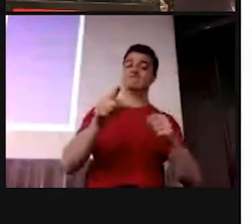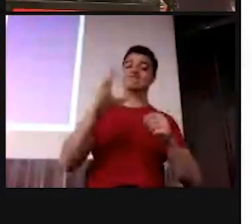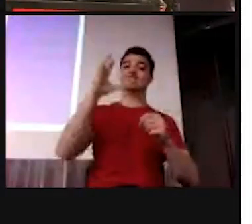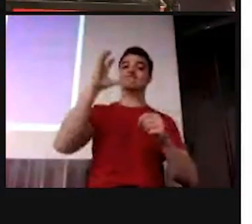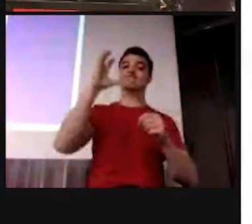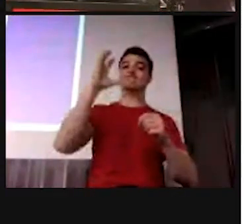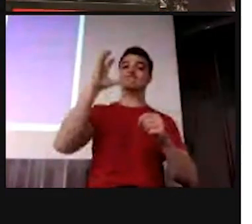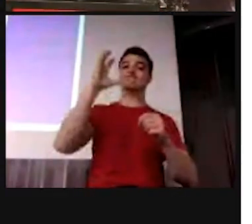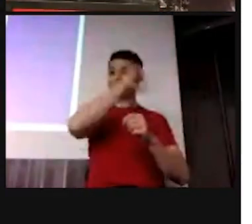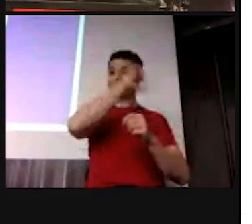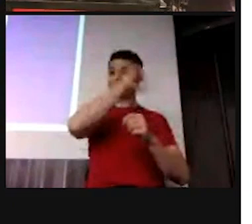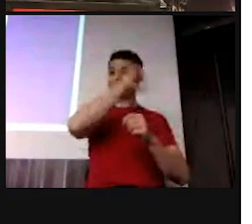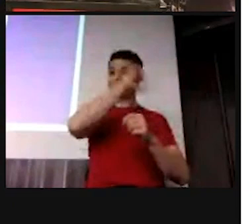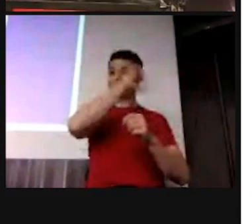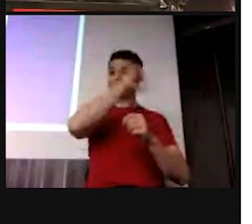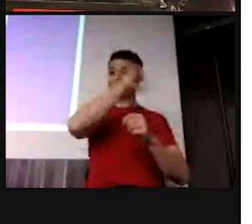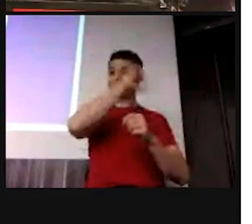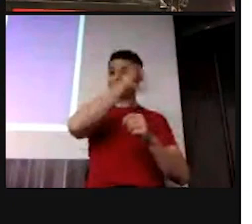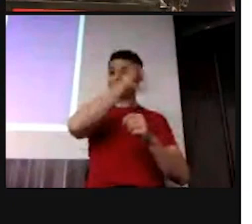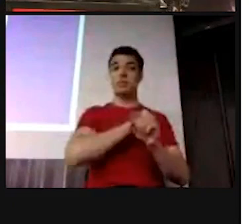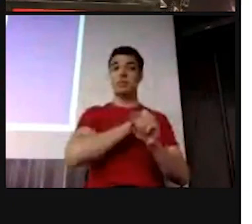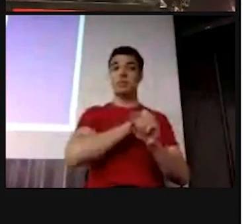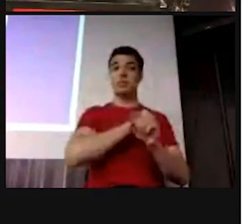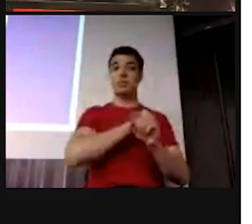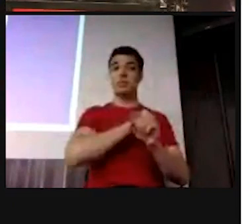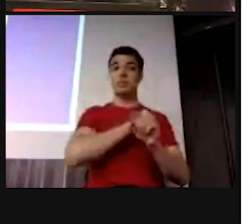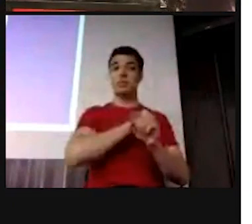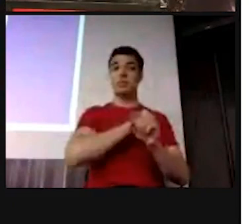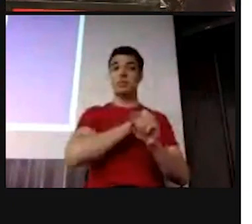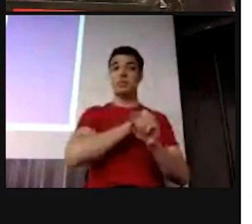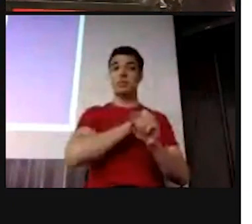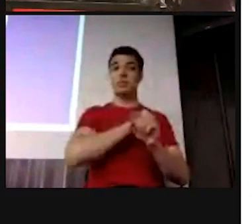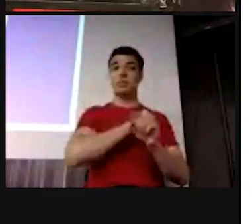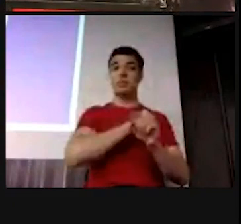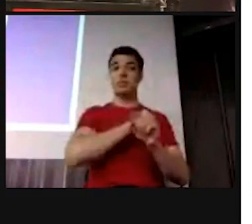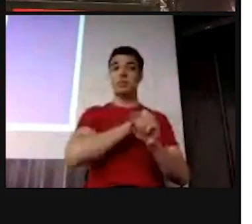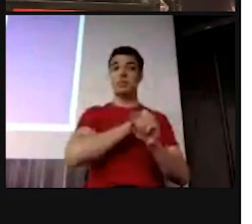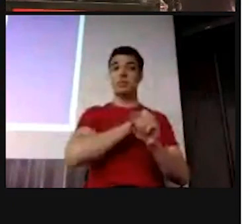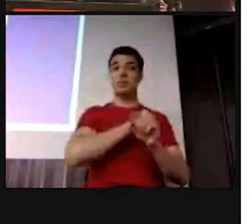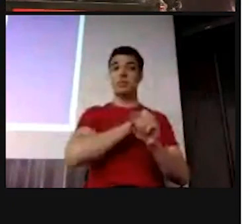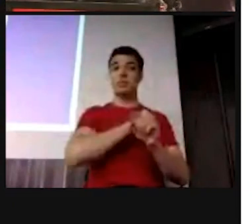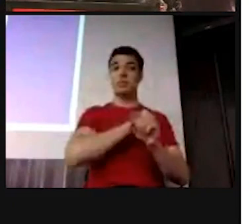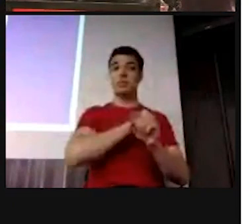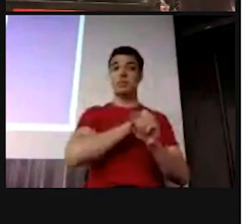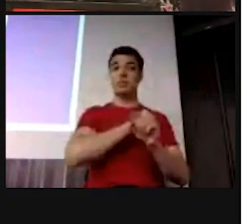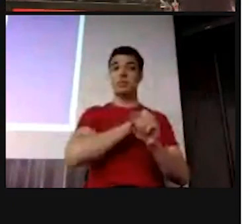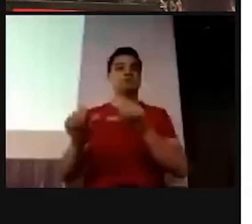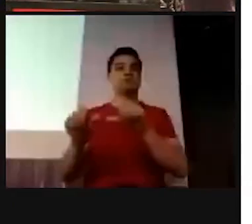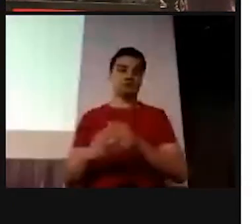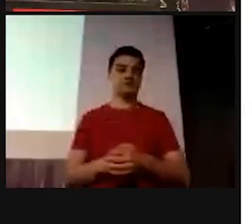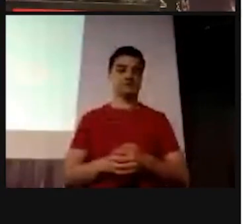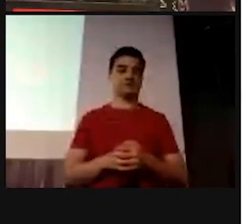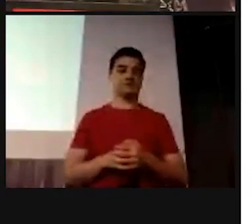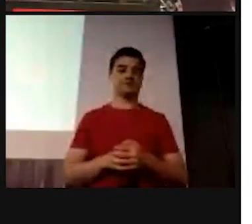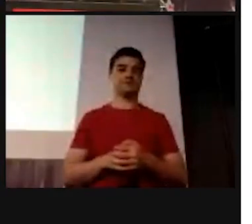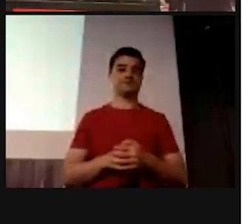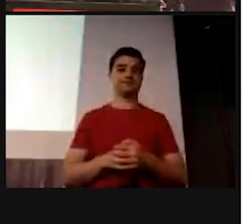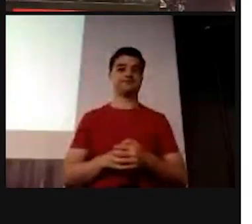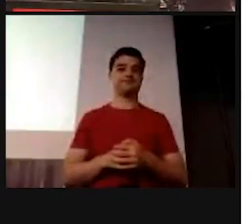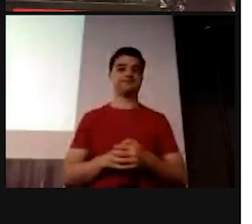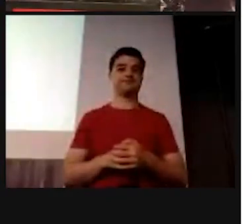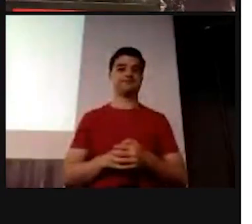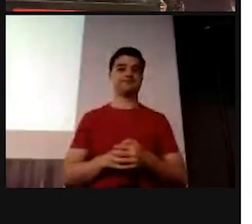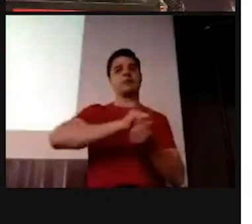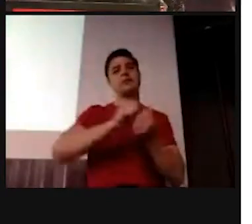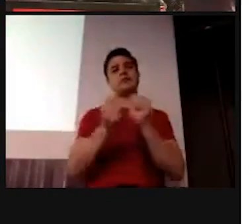nossa necessidade de adaptação. E aí, quando a gente fala de adaptação, a gente fala do quê? A gente fala de ágil. Né? Quando a gente